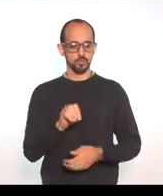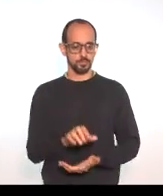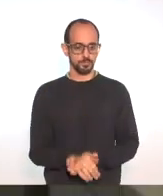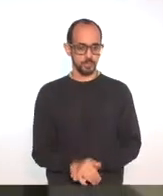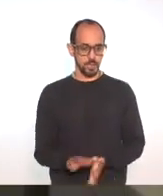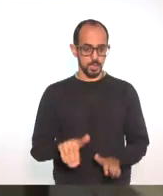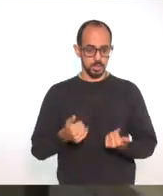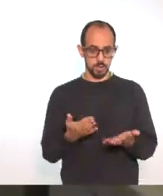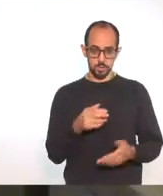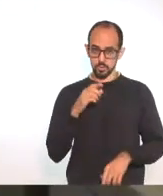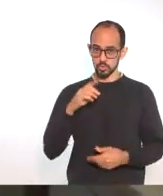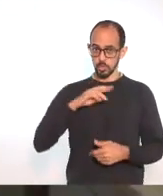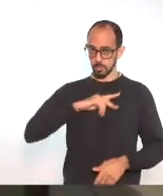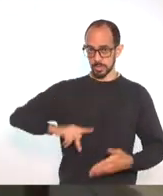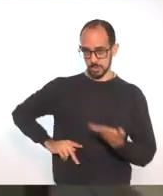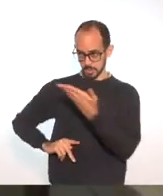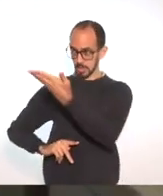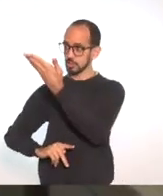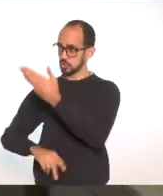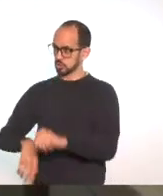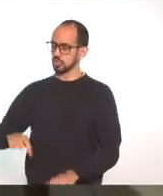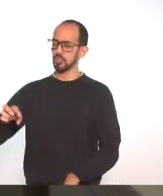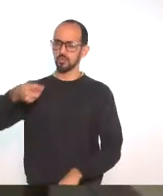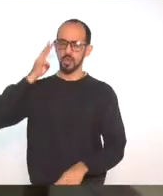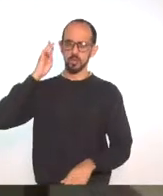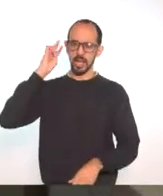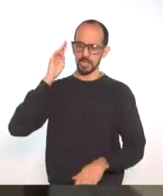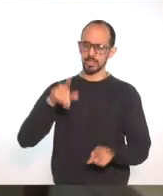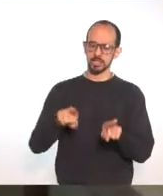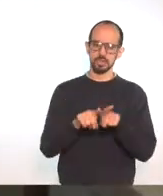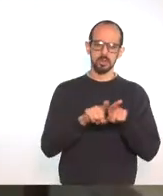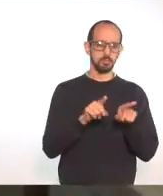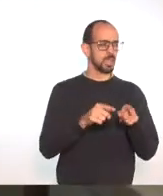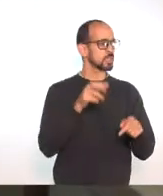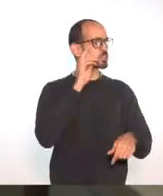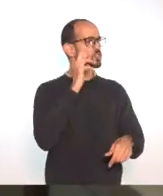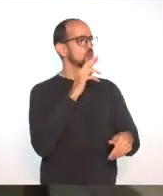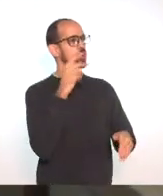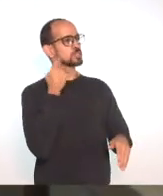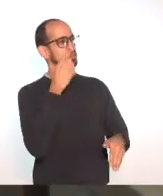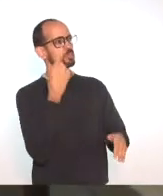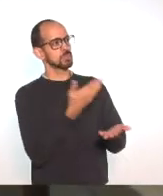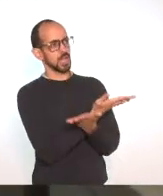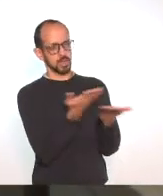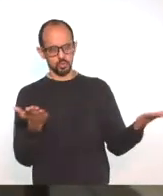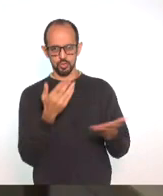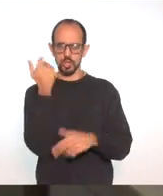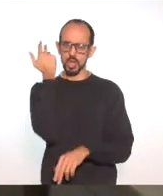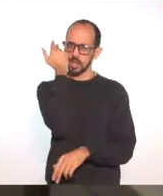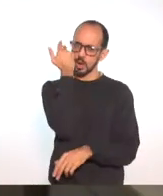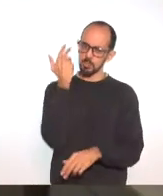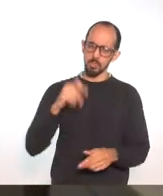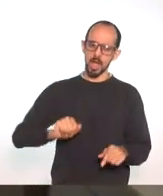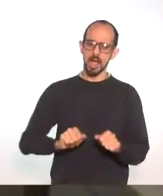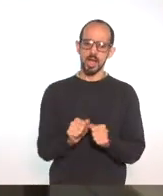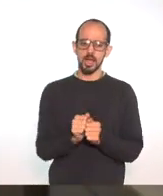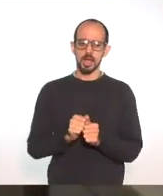como é que tá de waldeck carneiro senhores deputados presentes Coelho